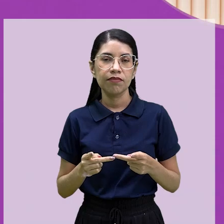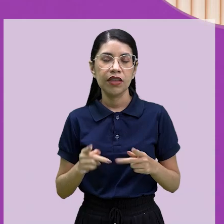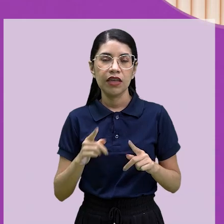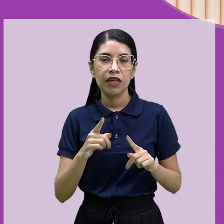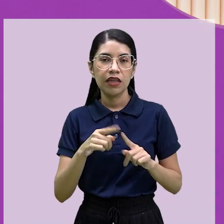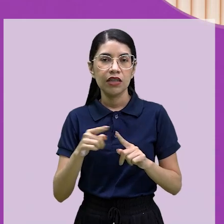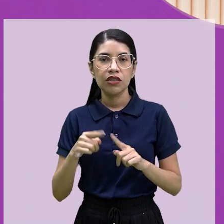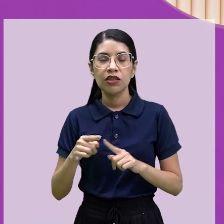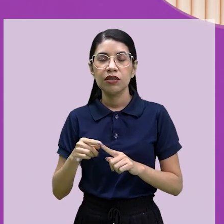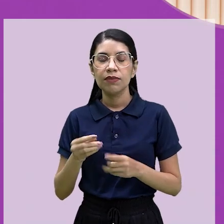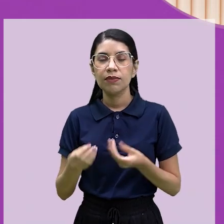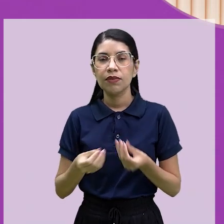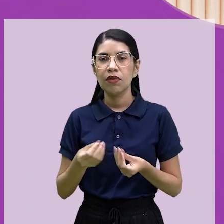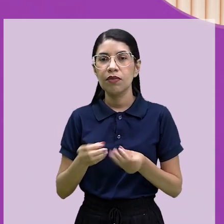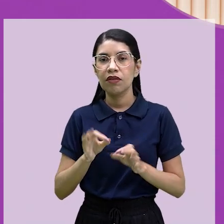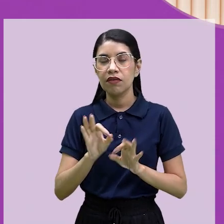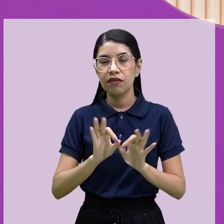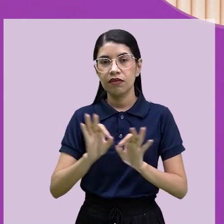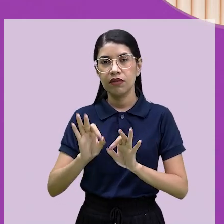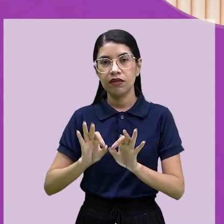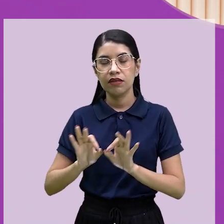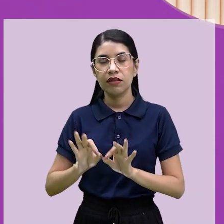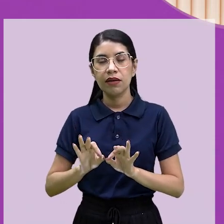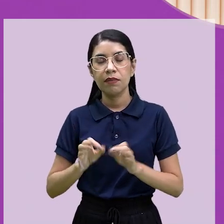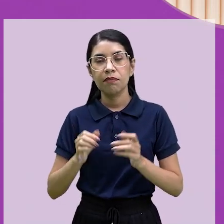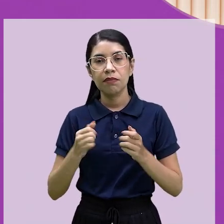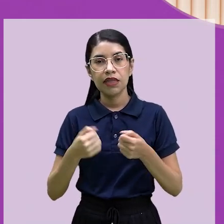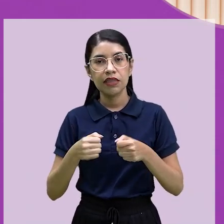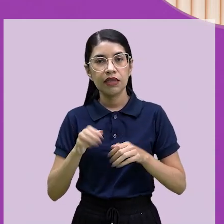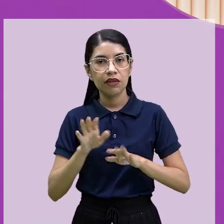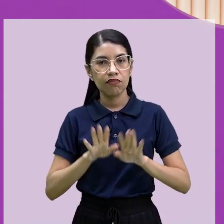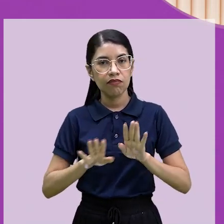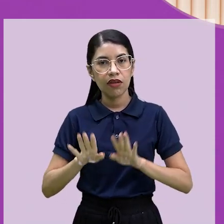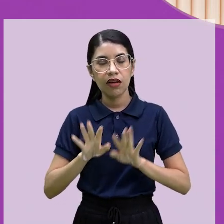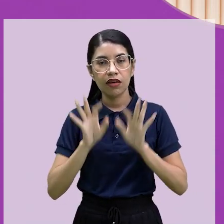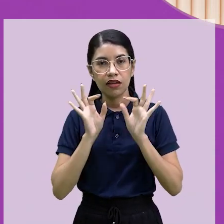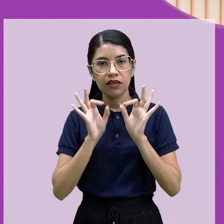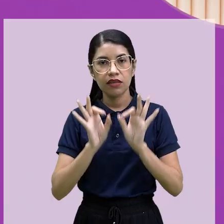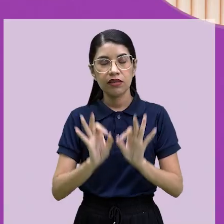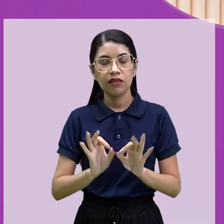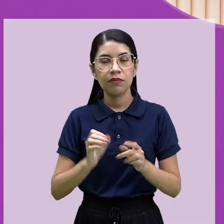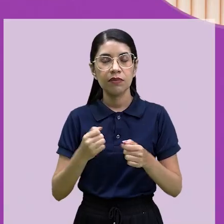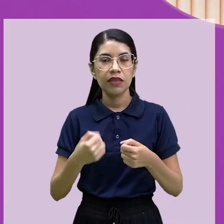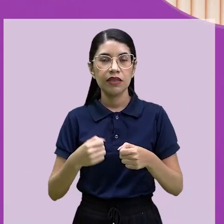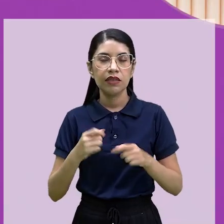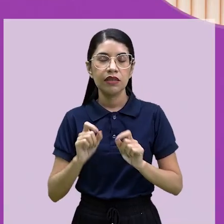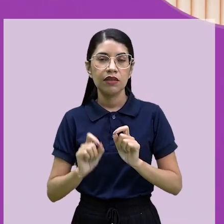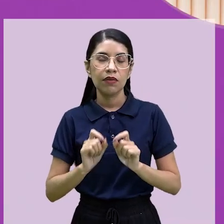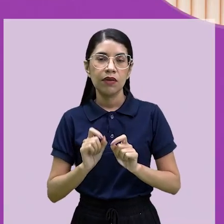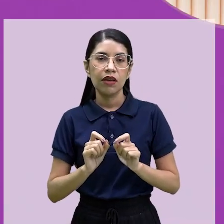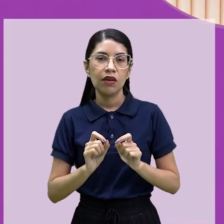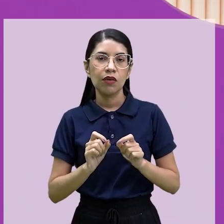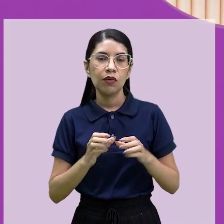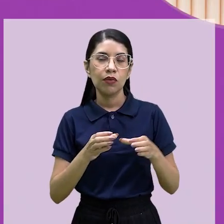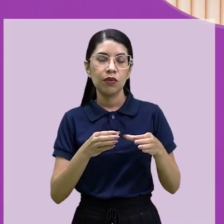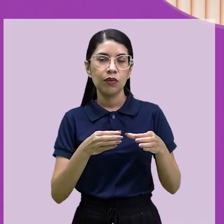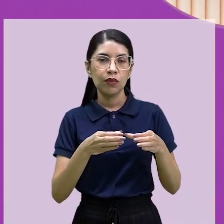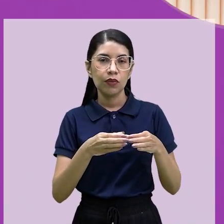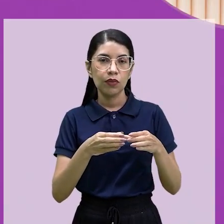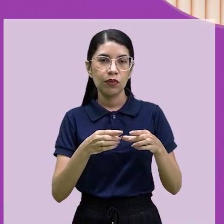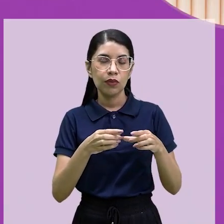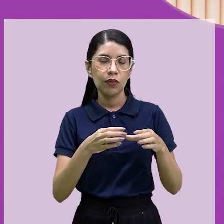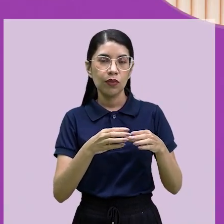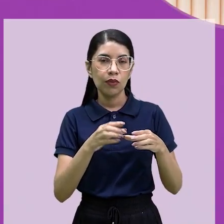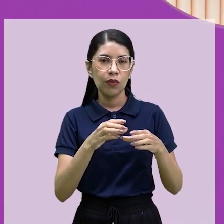setores, a gente para construir vai ter que ter um pouco de cuidado, porque eu vou ter que determinar o setor angular